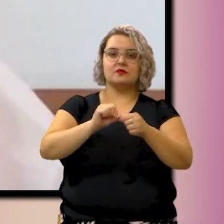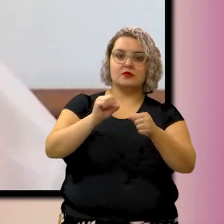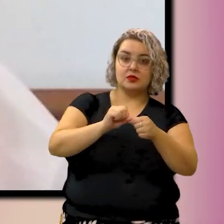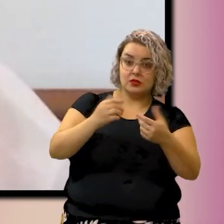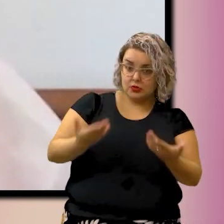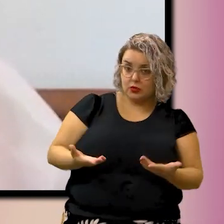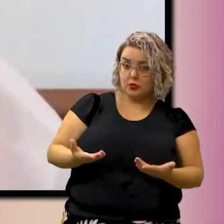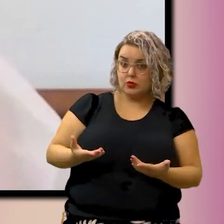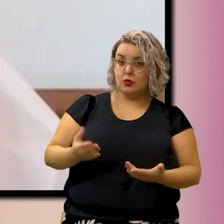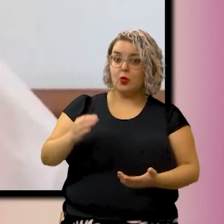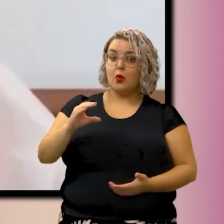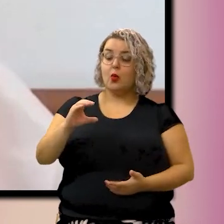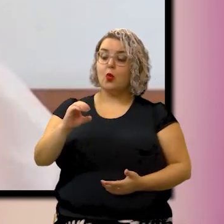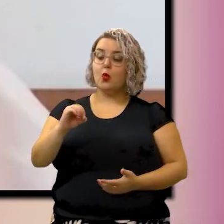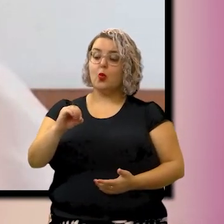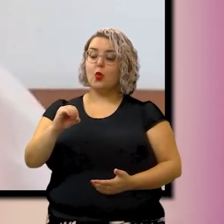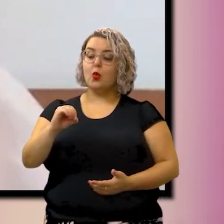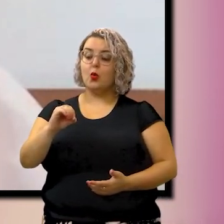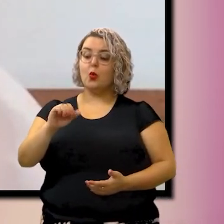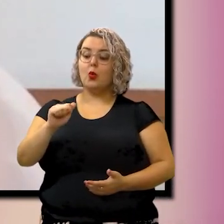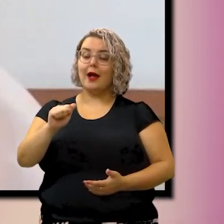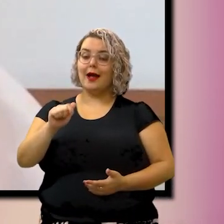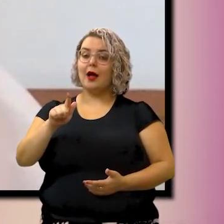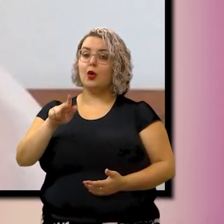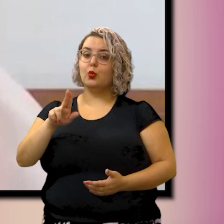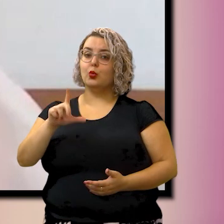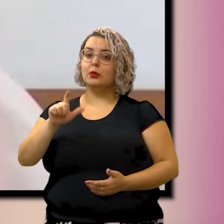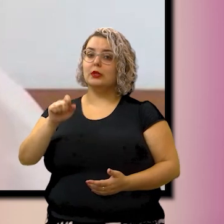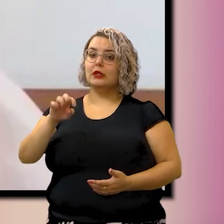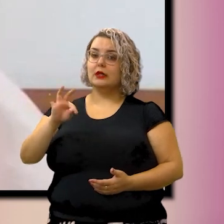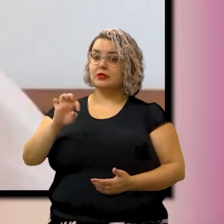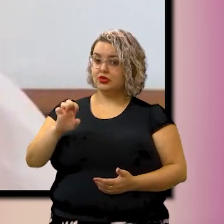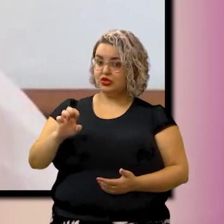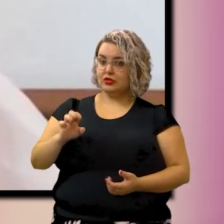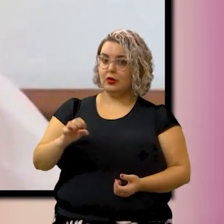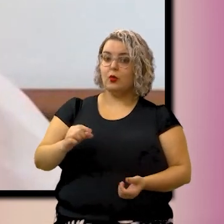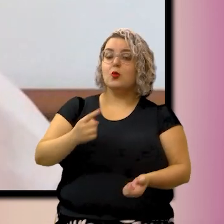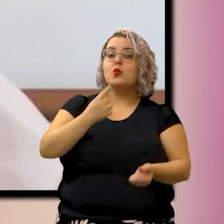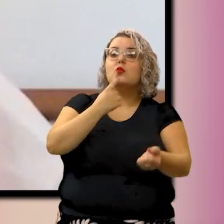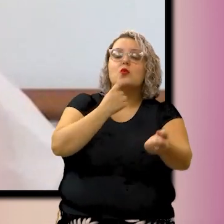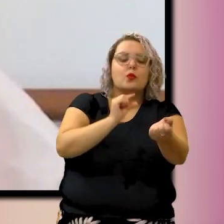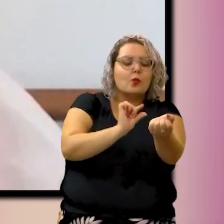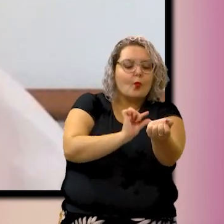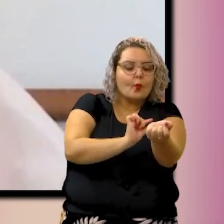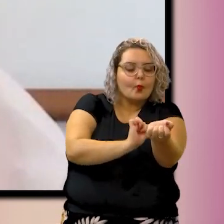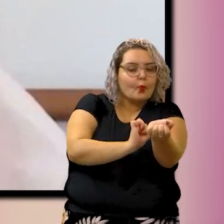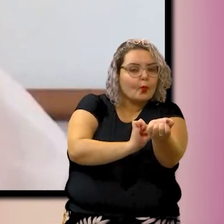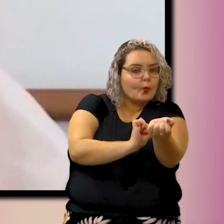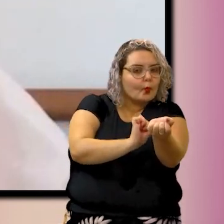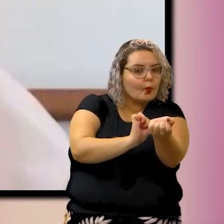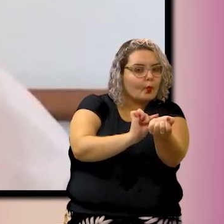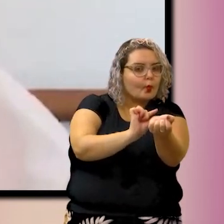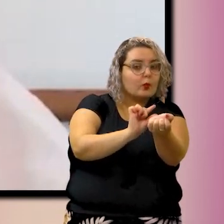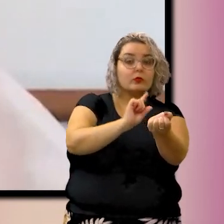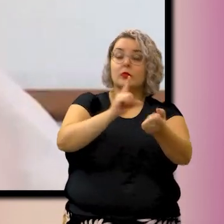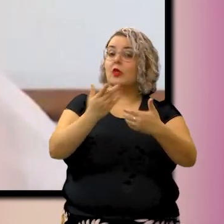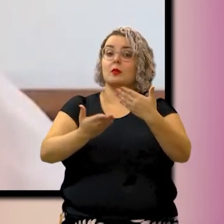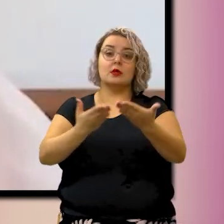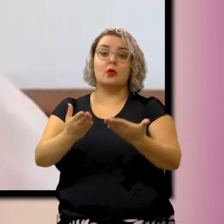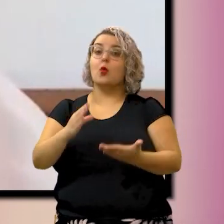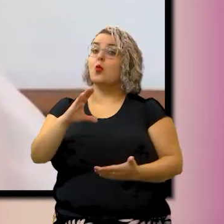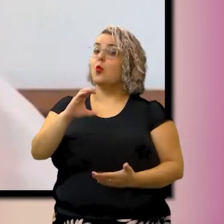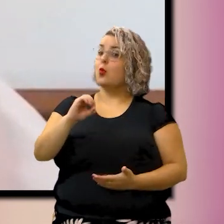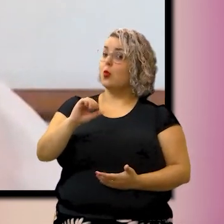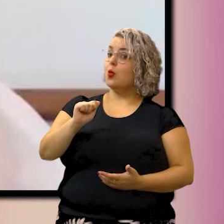basicamente feito com o uso de anticoagulante, então a gente afina o sangue do paciente, não necessariamente para